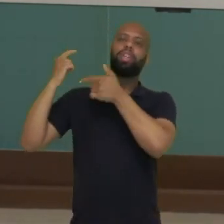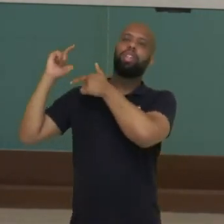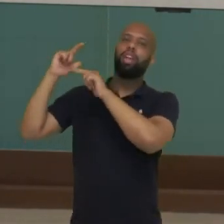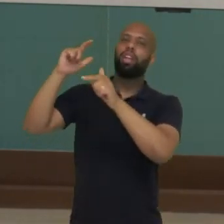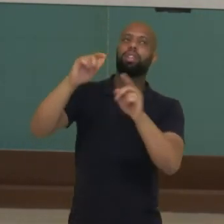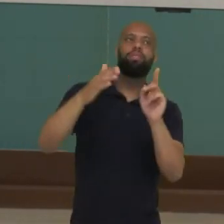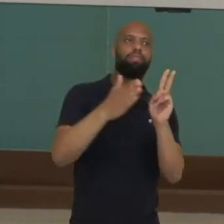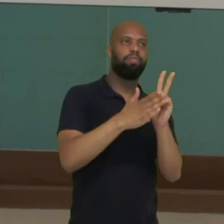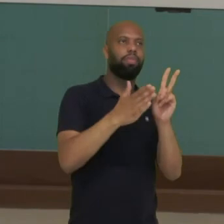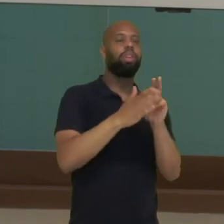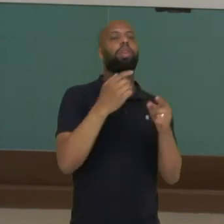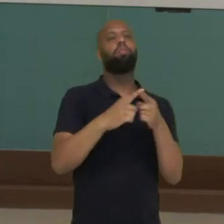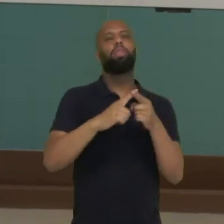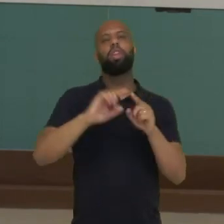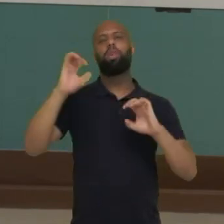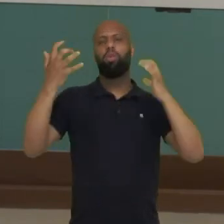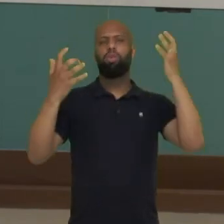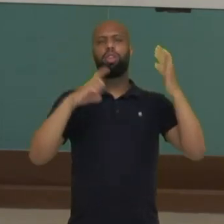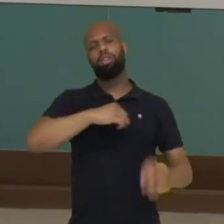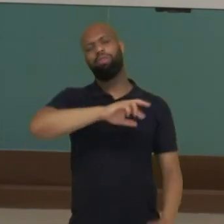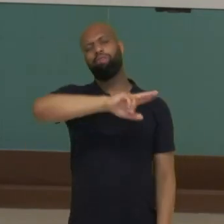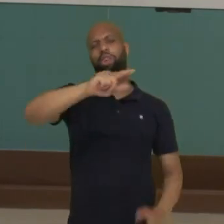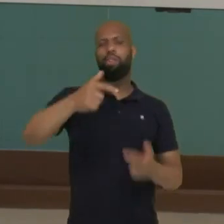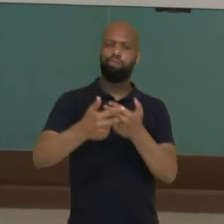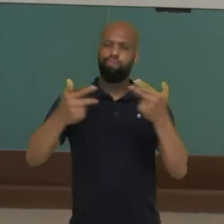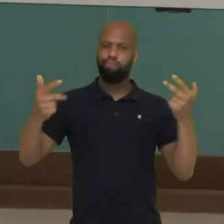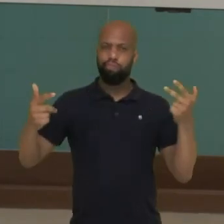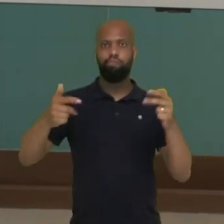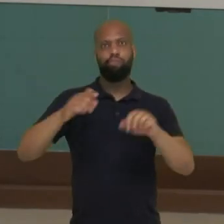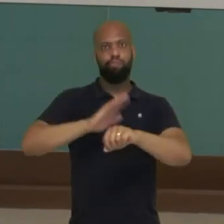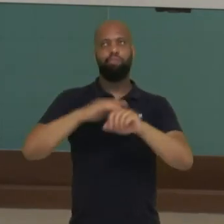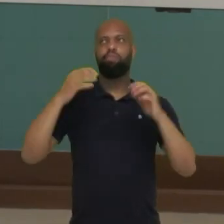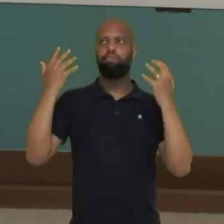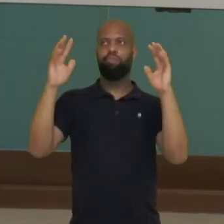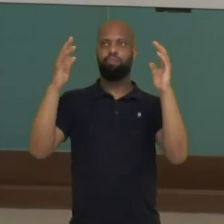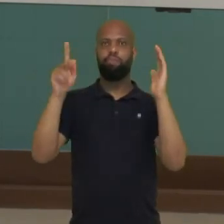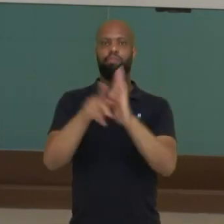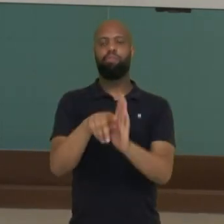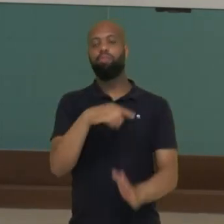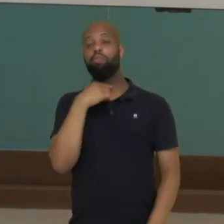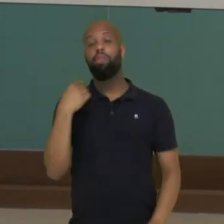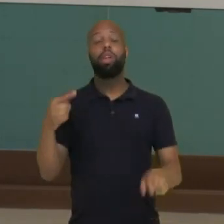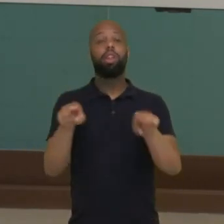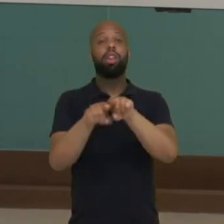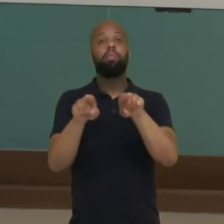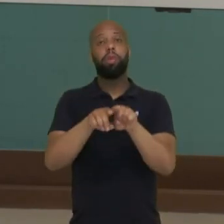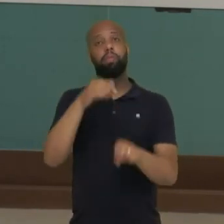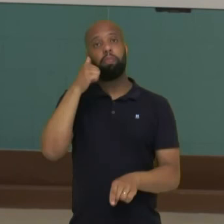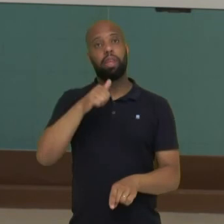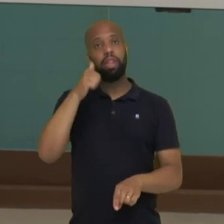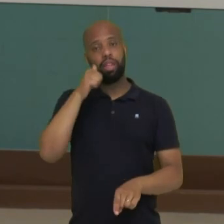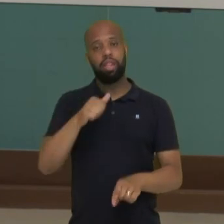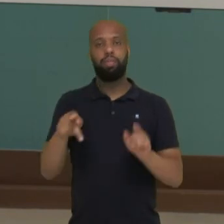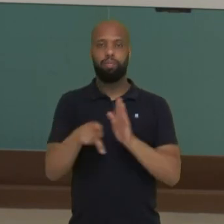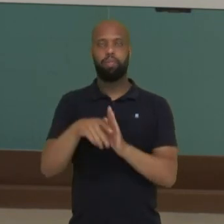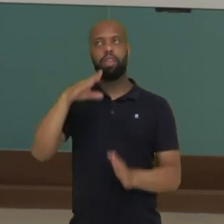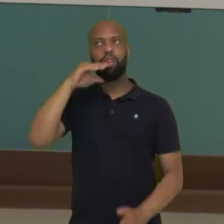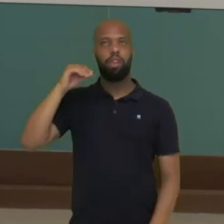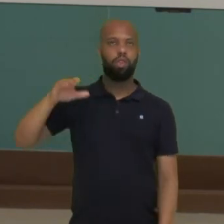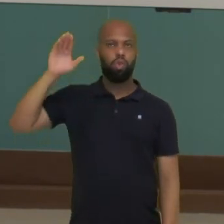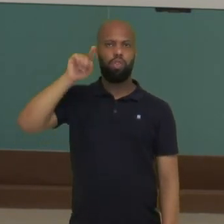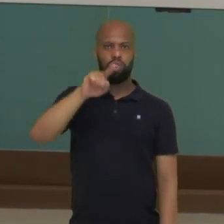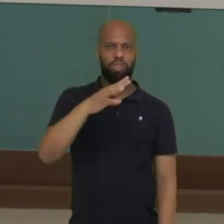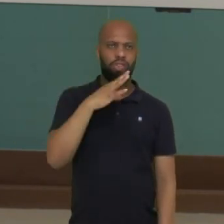acontece muita coisa, festas, rituais, tanto fúnebre como as meninas passando para a fase adulta. Você conhece algum